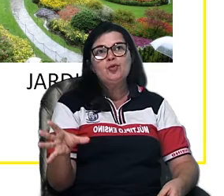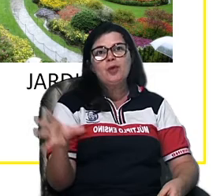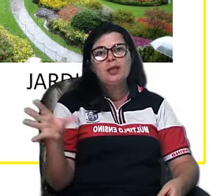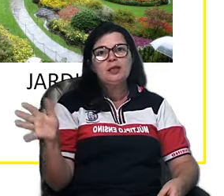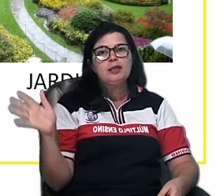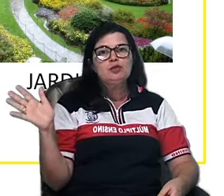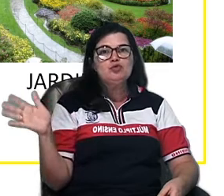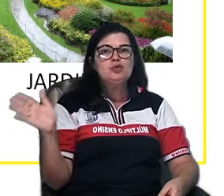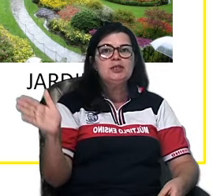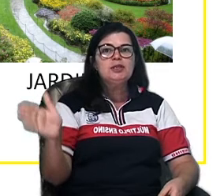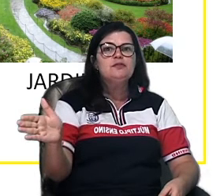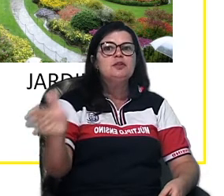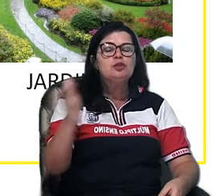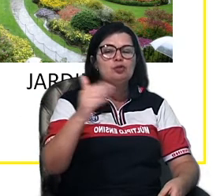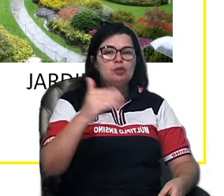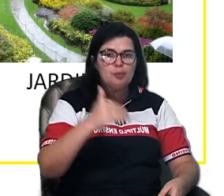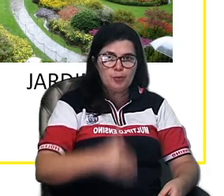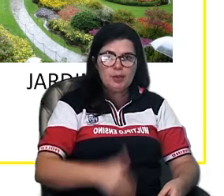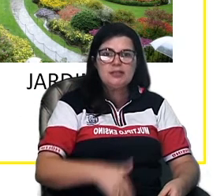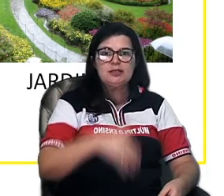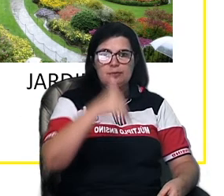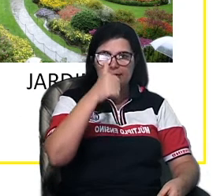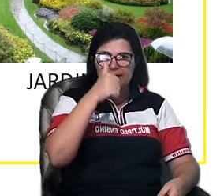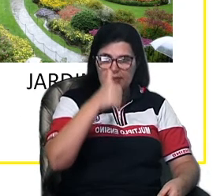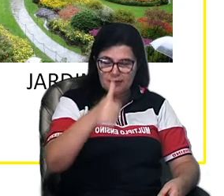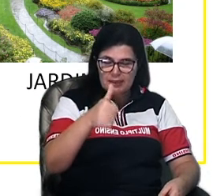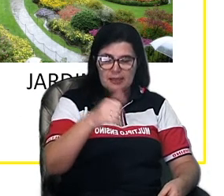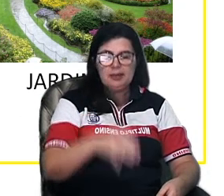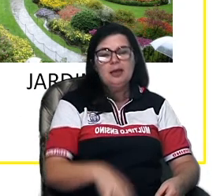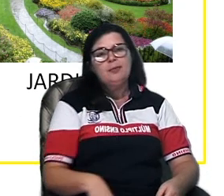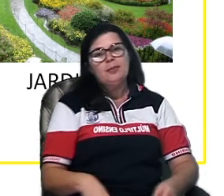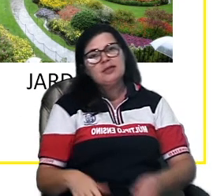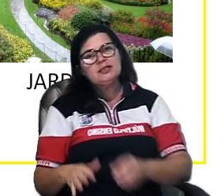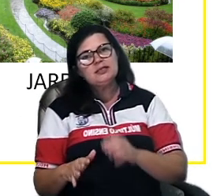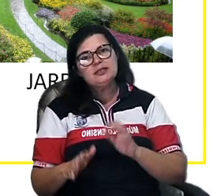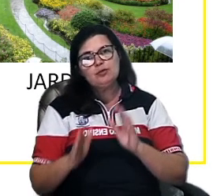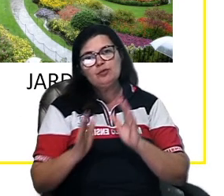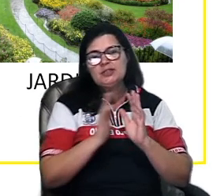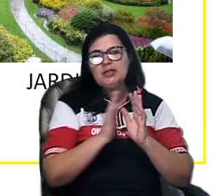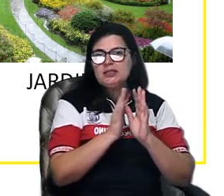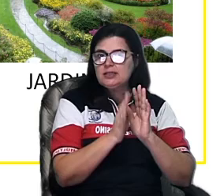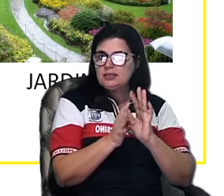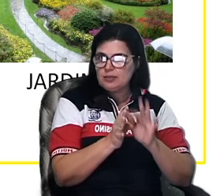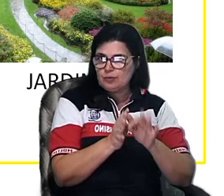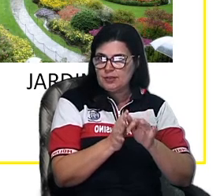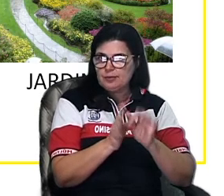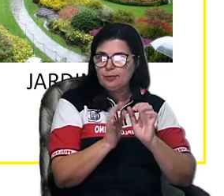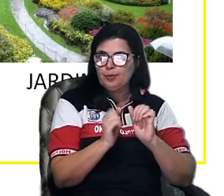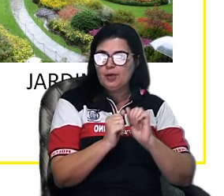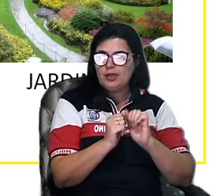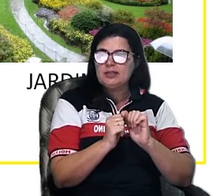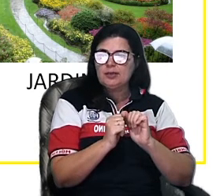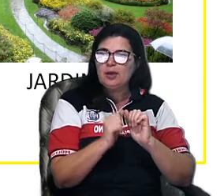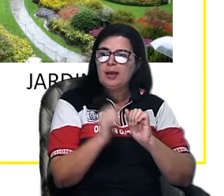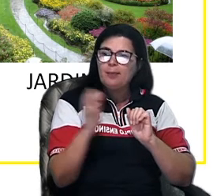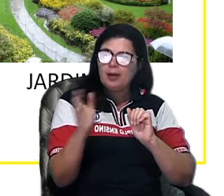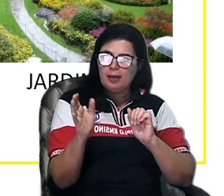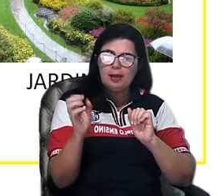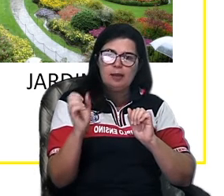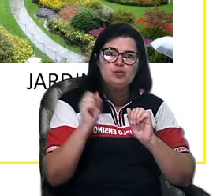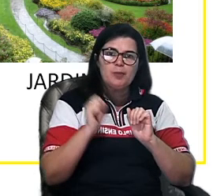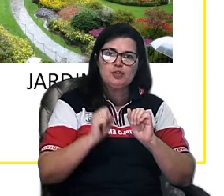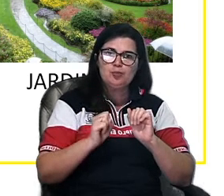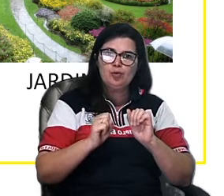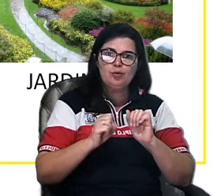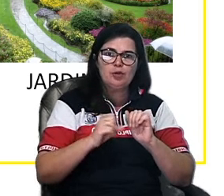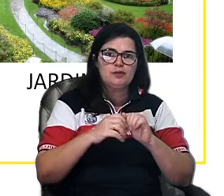o espaço público é aquele que é de uso livre de toda a população. Isso é verdade. Mas existem algumas restrições. Por exemplo, a